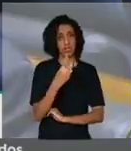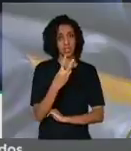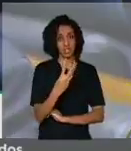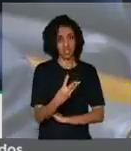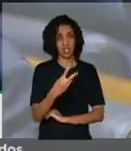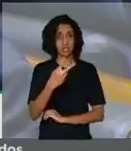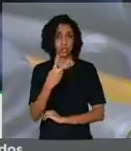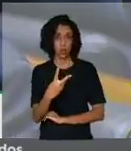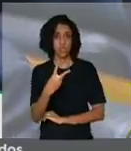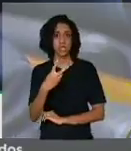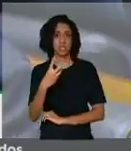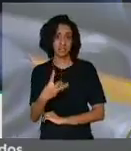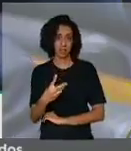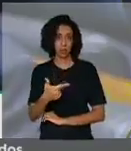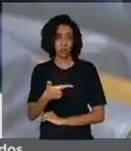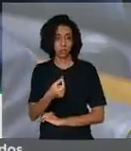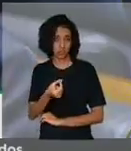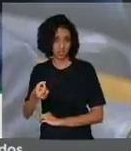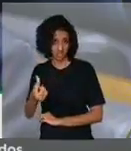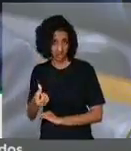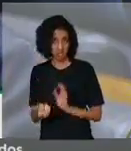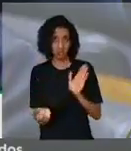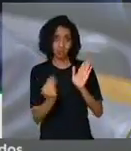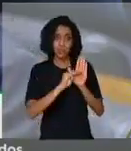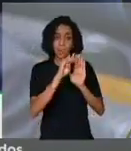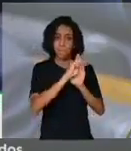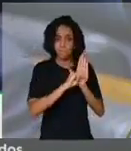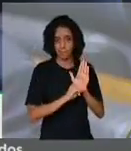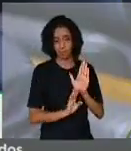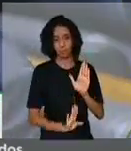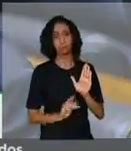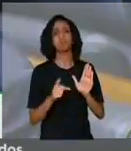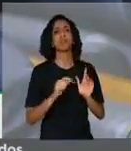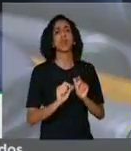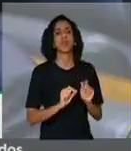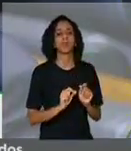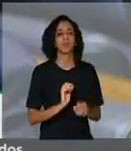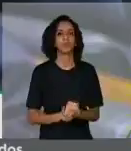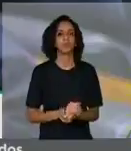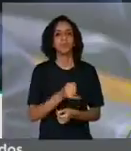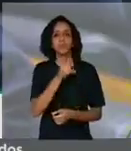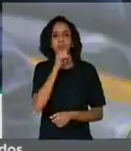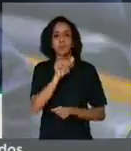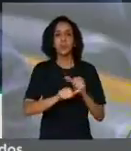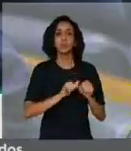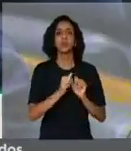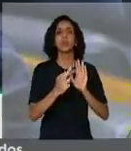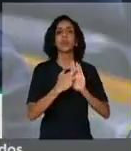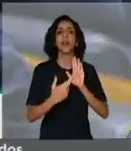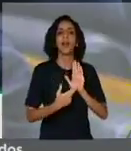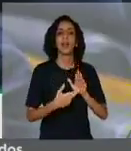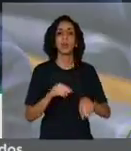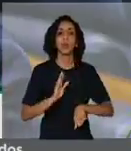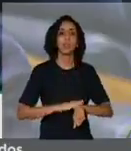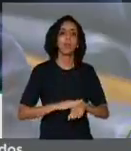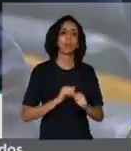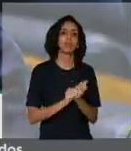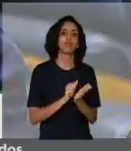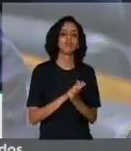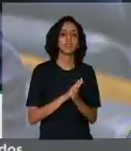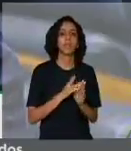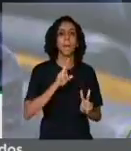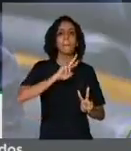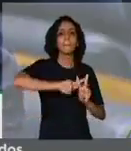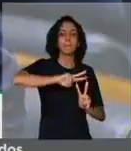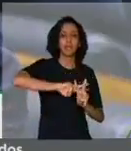7323 de 2006, que é um projeto que altera regras de cumprimento de pena no regime fechado. É um projeto